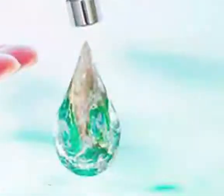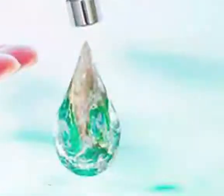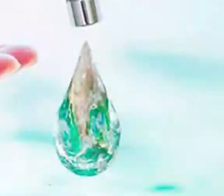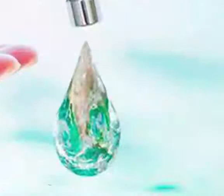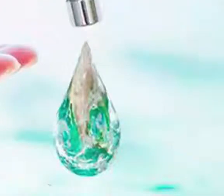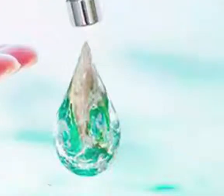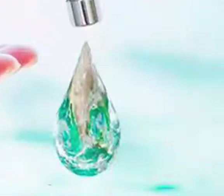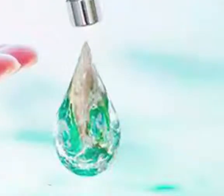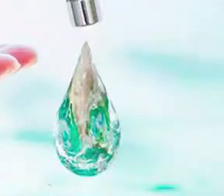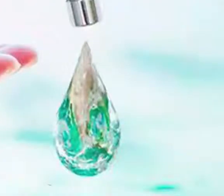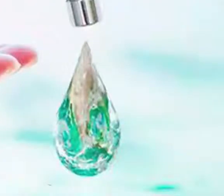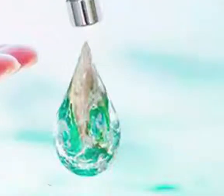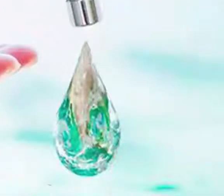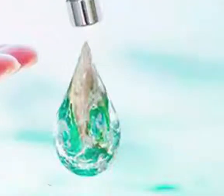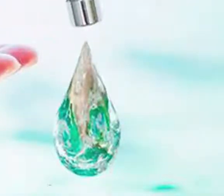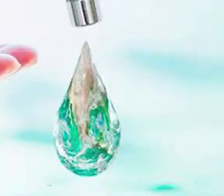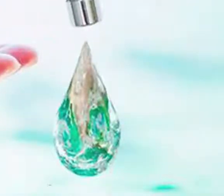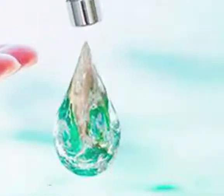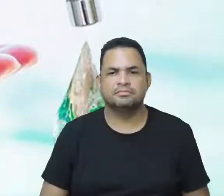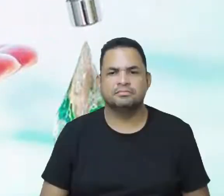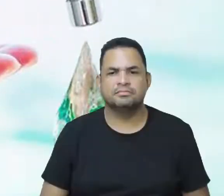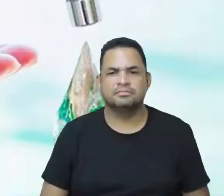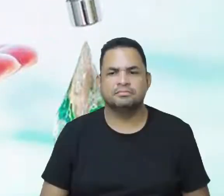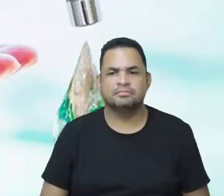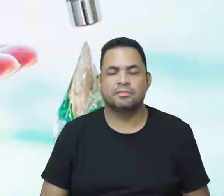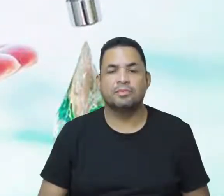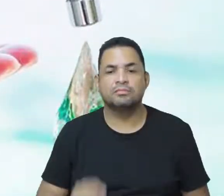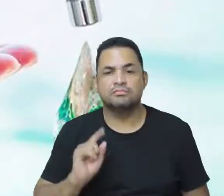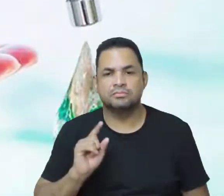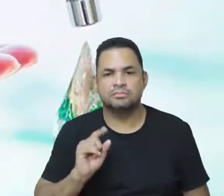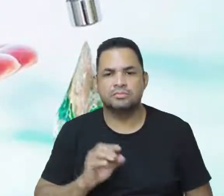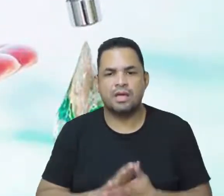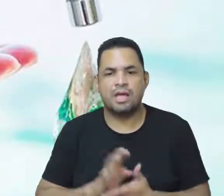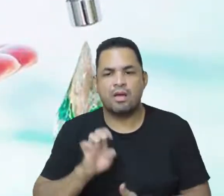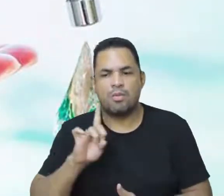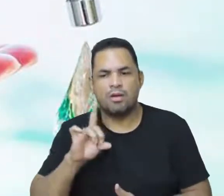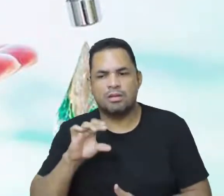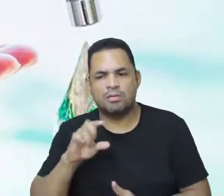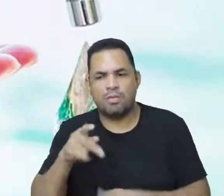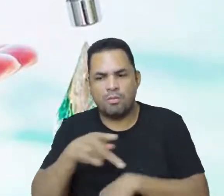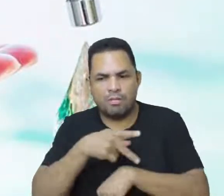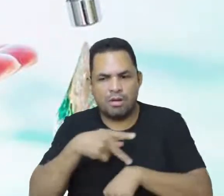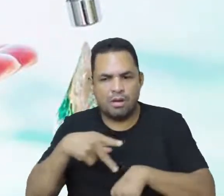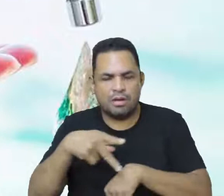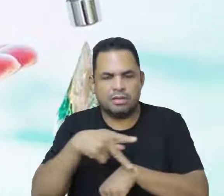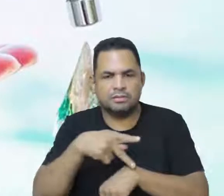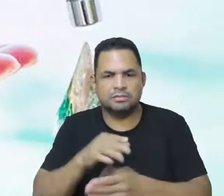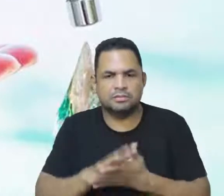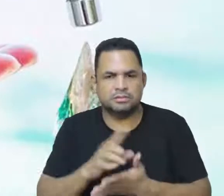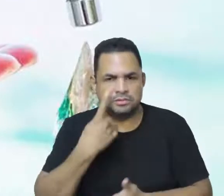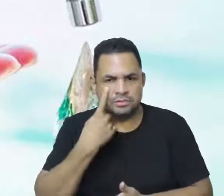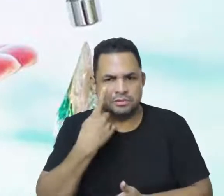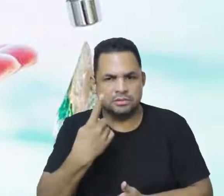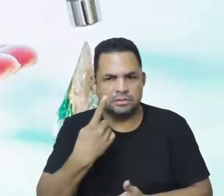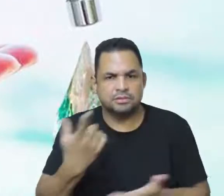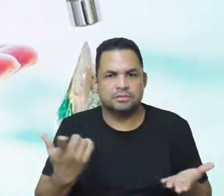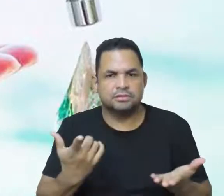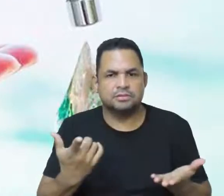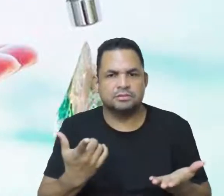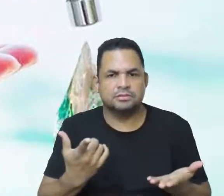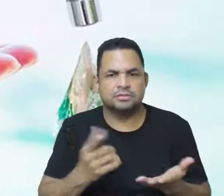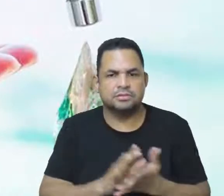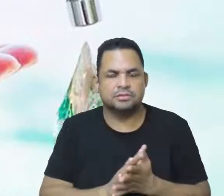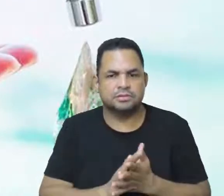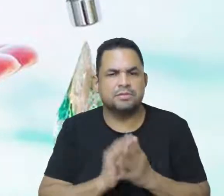Só uma, olha o que é aprender geografia, certo? Equador. Eu não sei se vocês viram essa, receberam